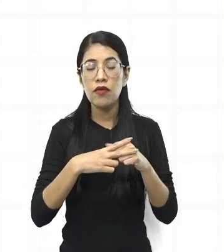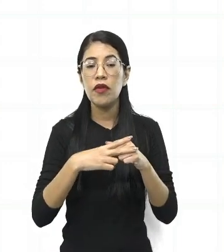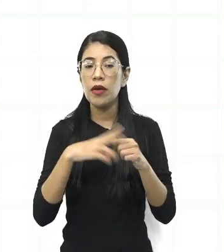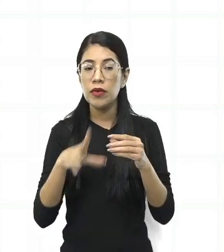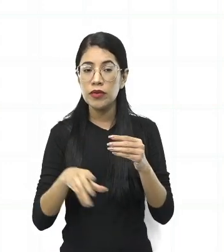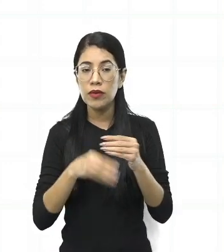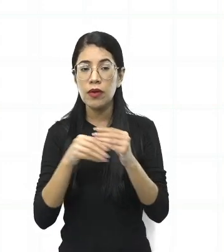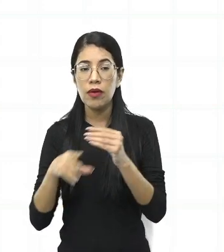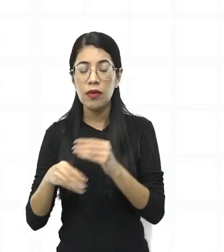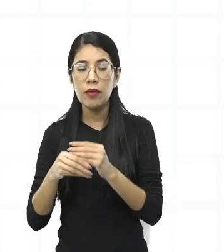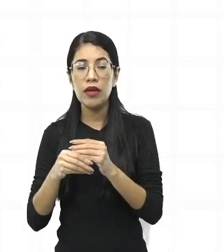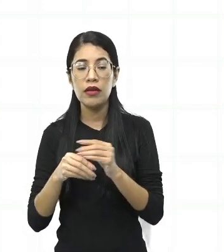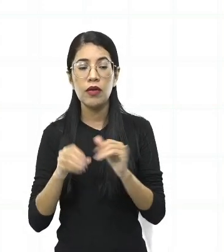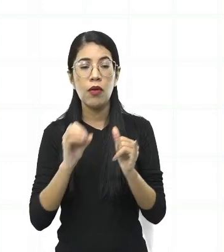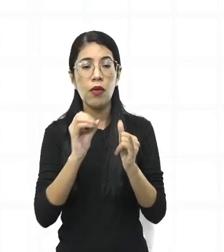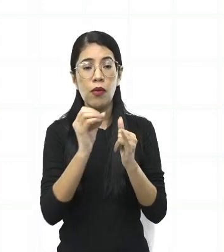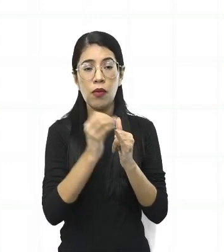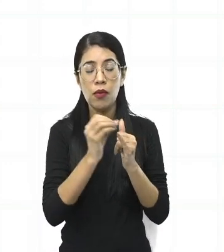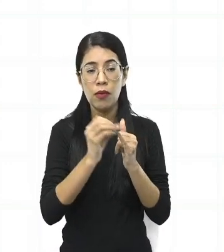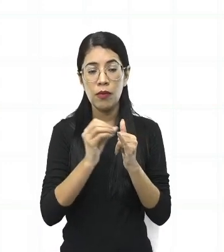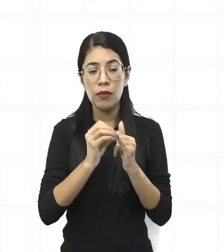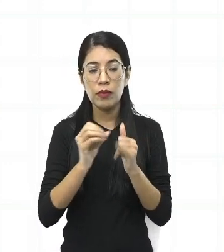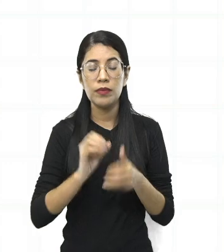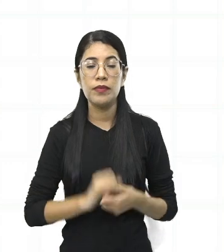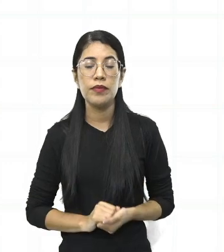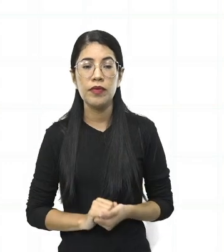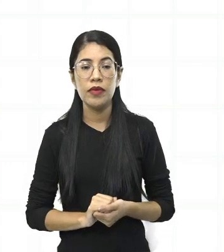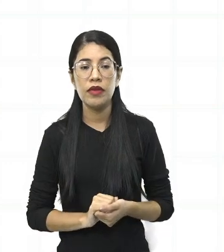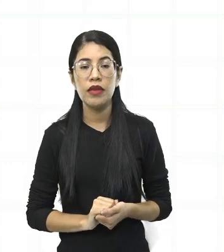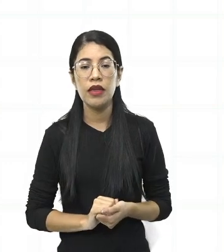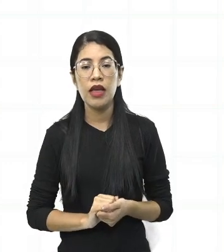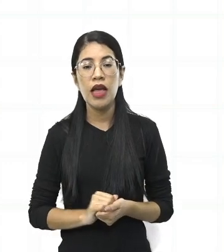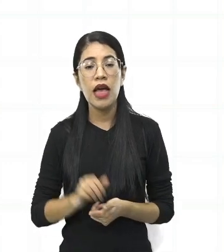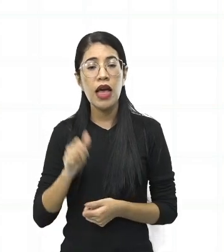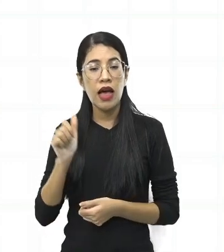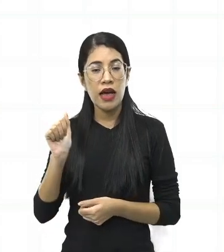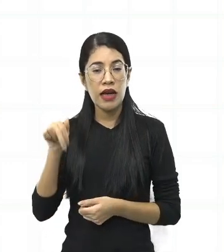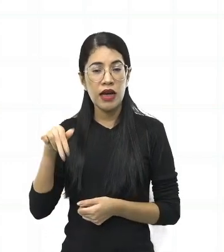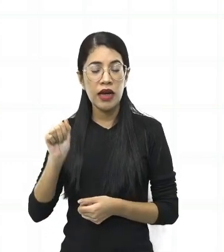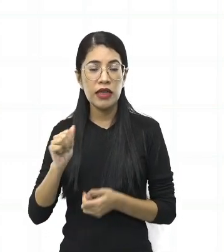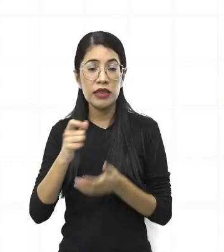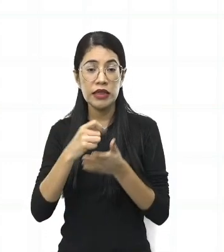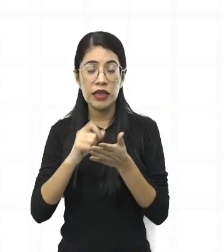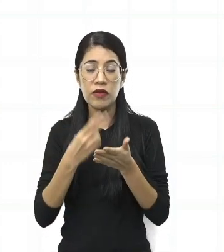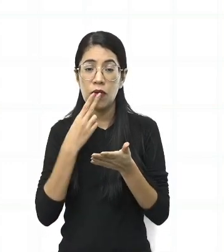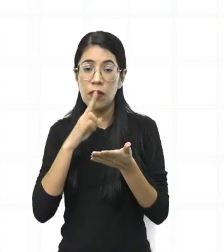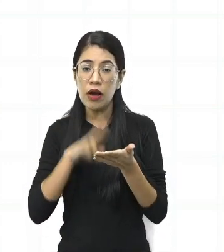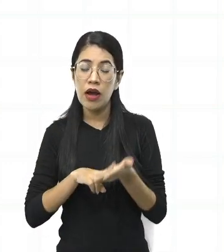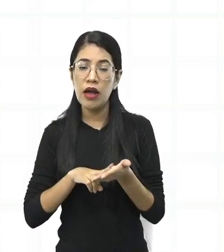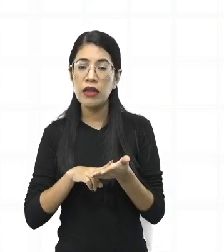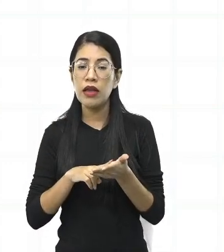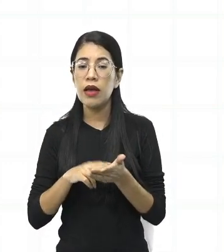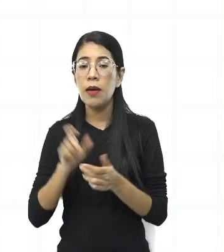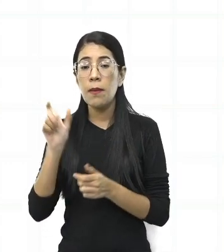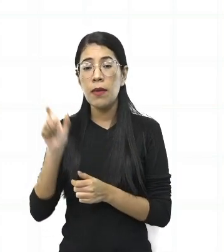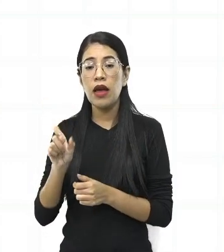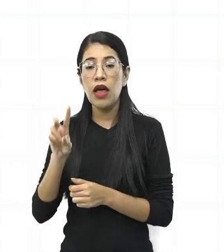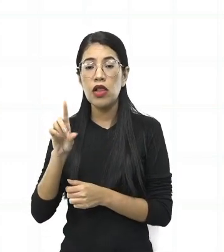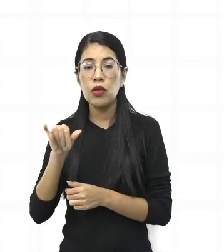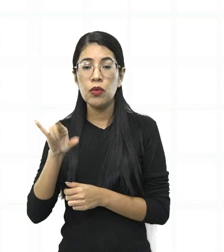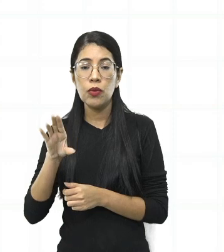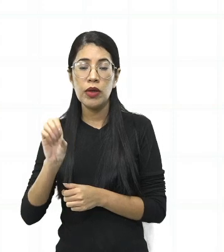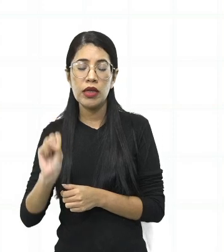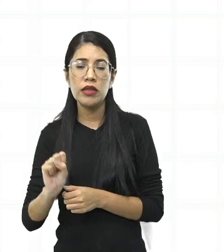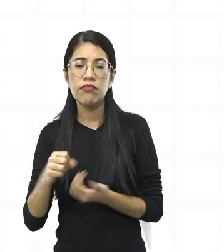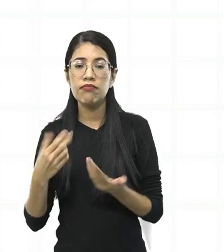Seus objetos. Ana escreveu uma carta. Ana escreveu o quê? Uma carta. Para quem? Para Luiz.